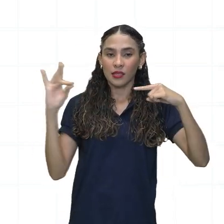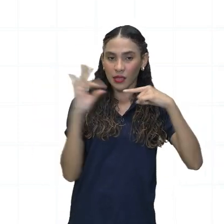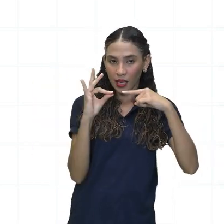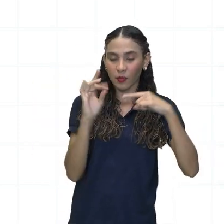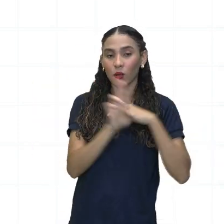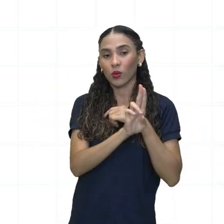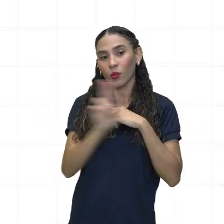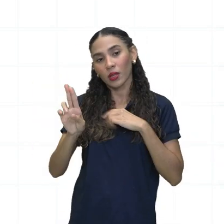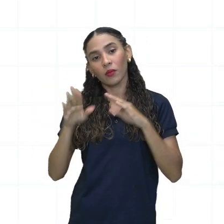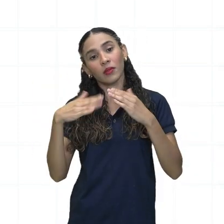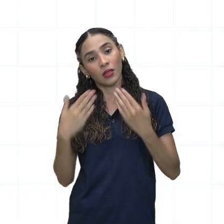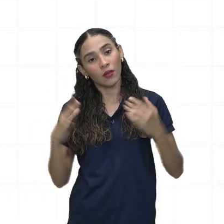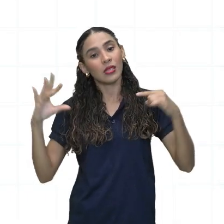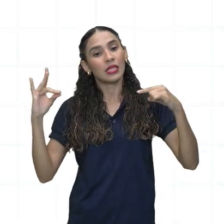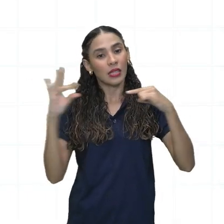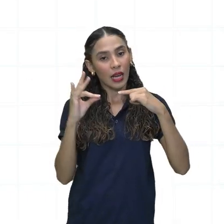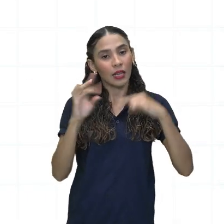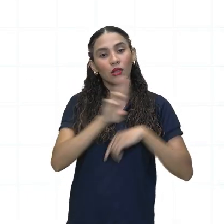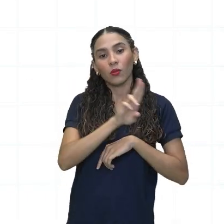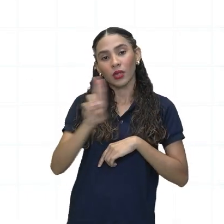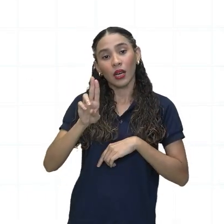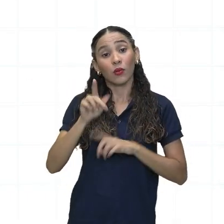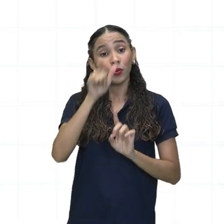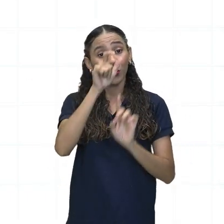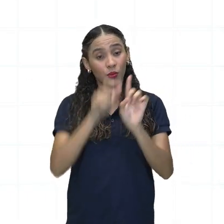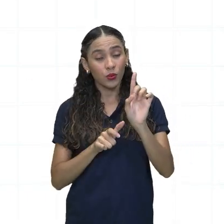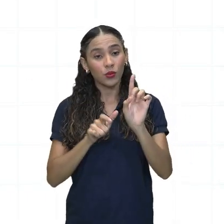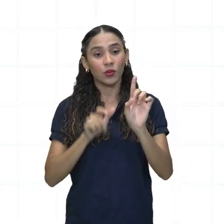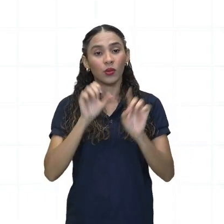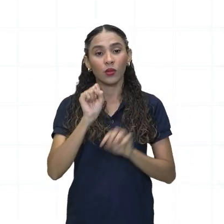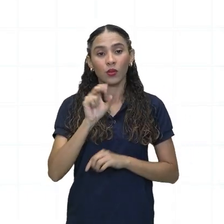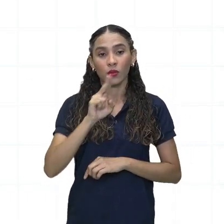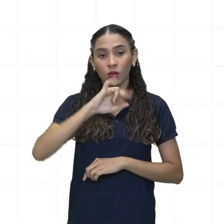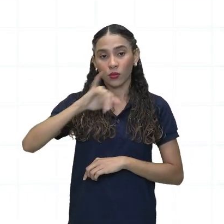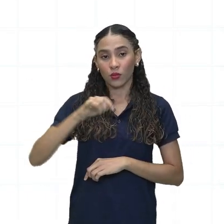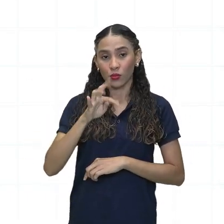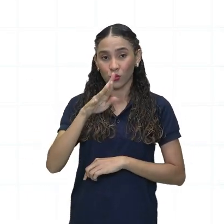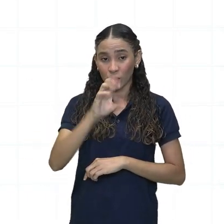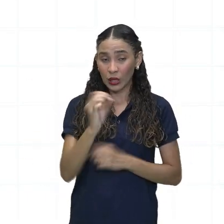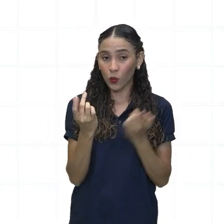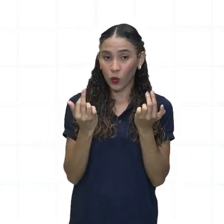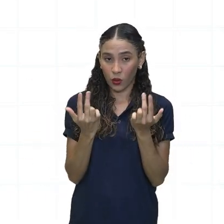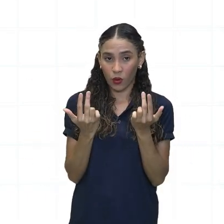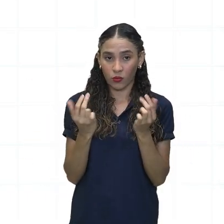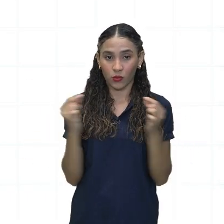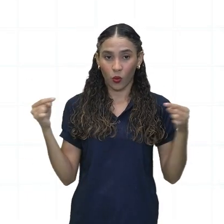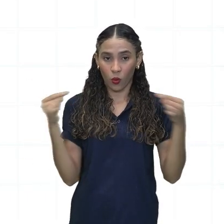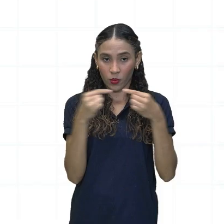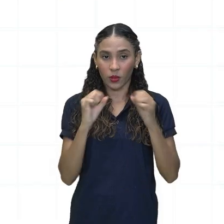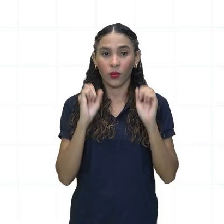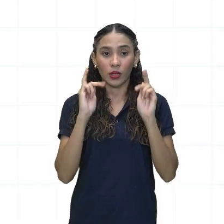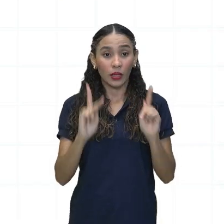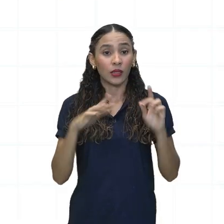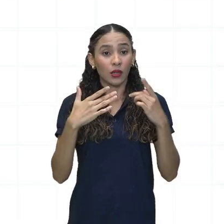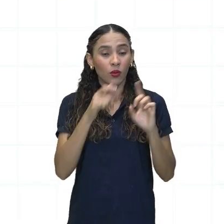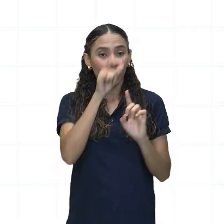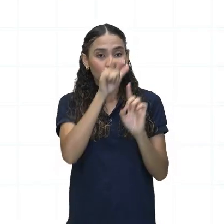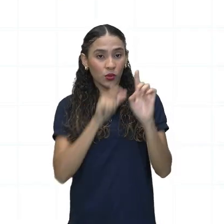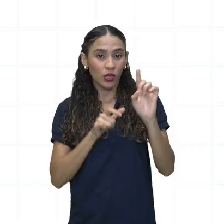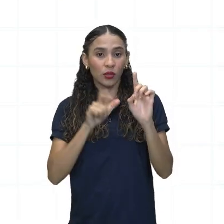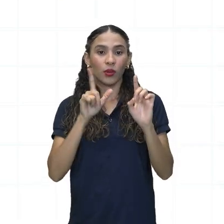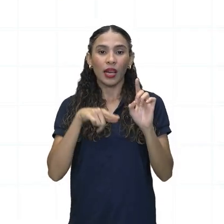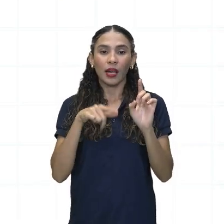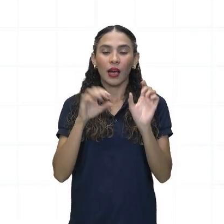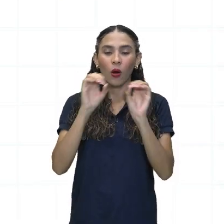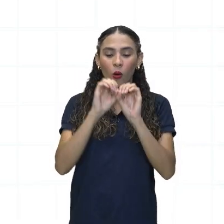quando falarmos em sintagma nominal ou sujeito, entendam que estamos tratando da mesma coisa, tá bom? Então, sujeito é a parte da